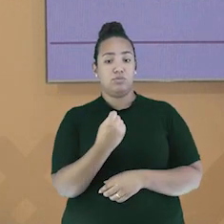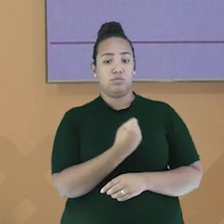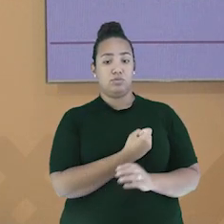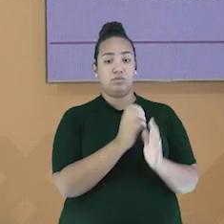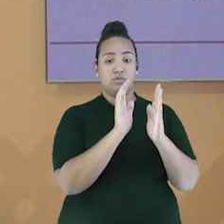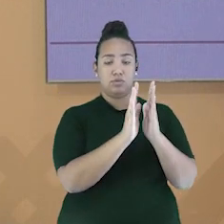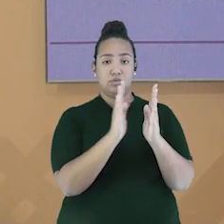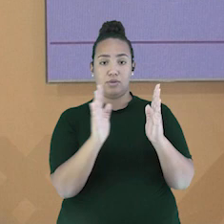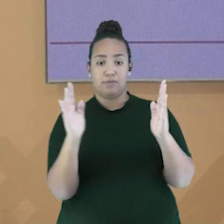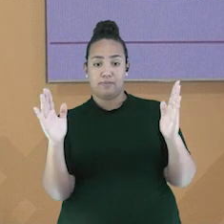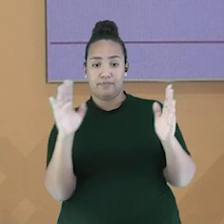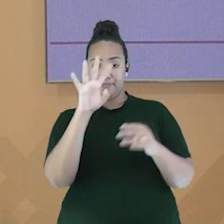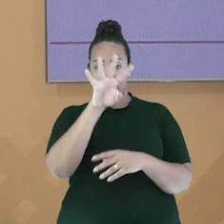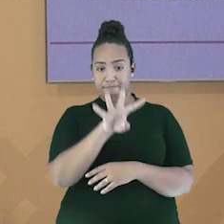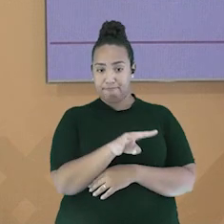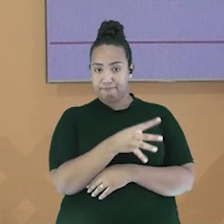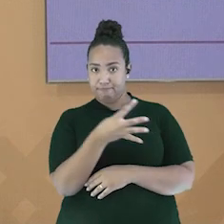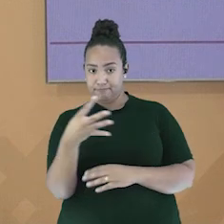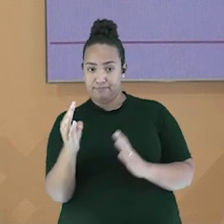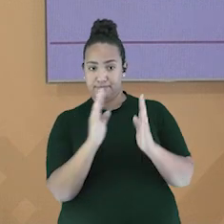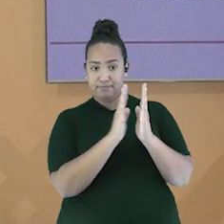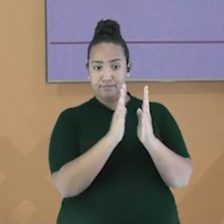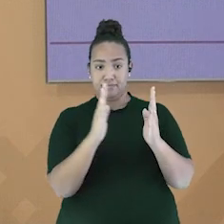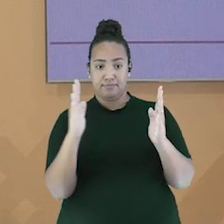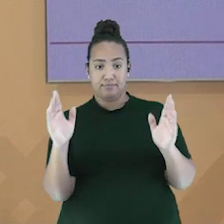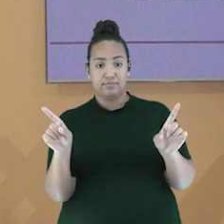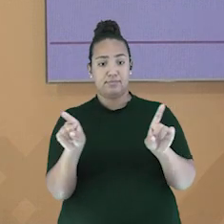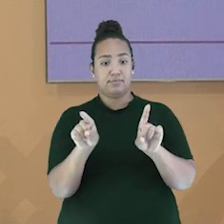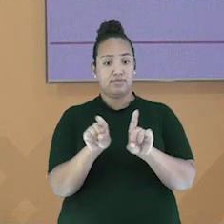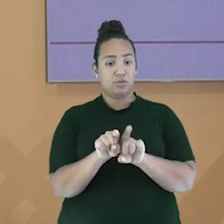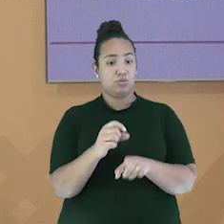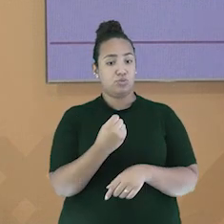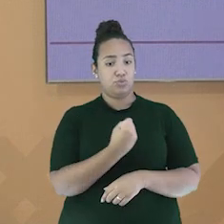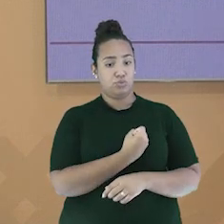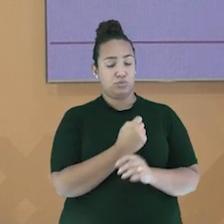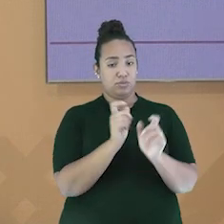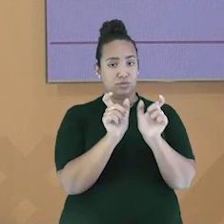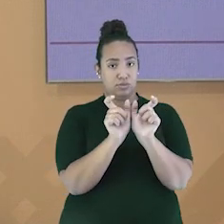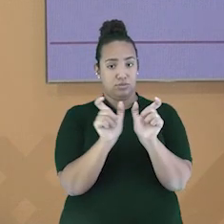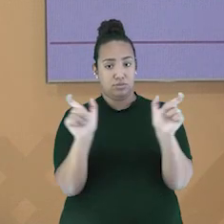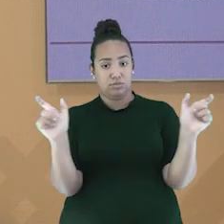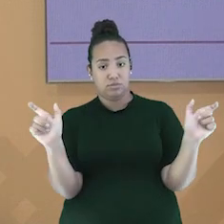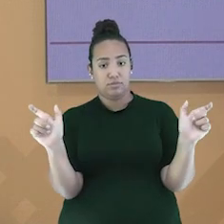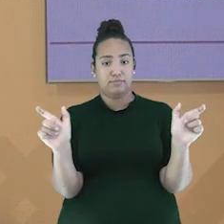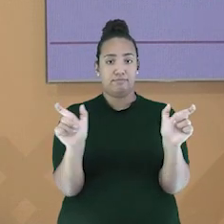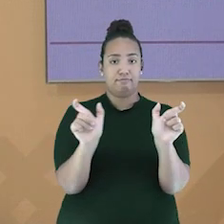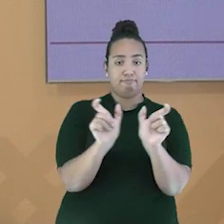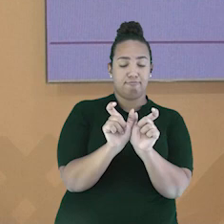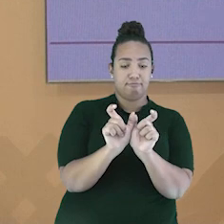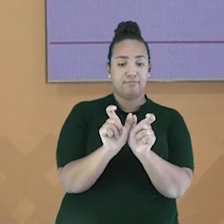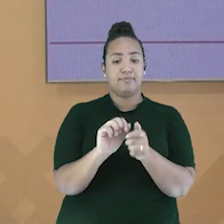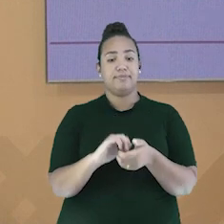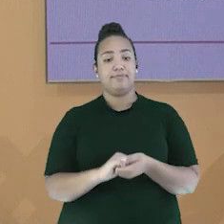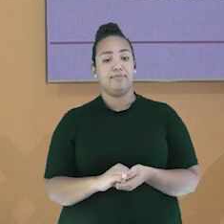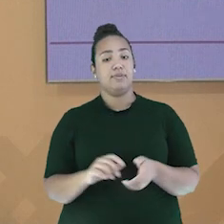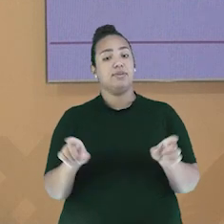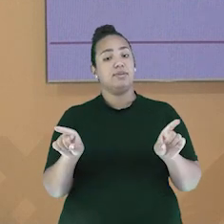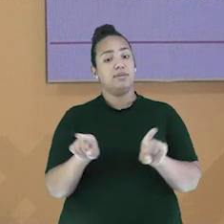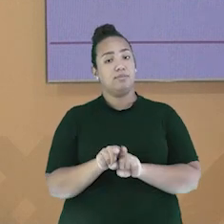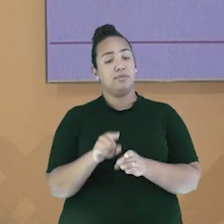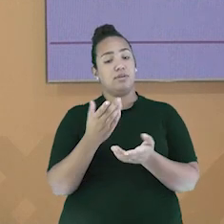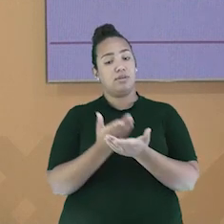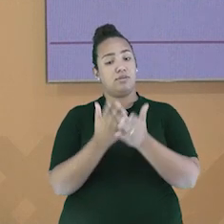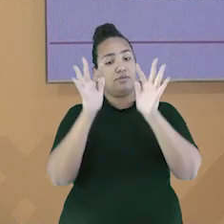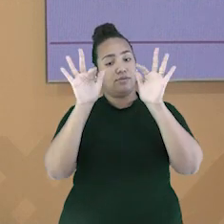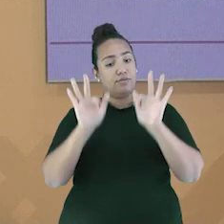números sobre o quadro posicional nós falamos também sobre decomposição e composição de números e nós terminamos